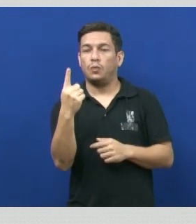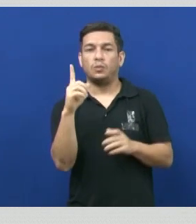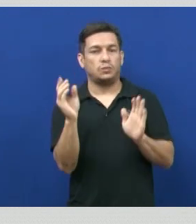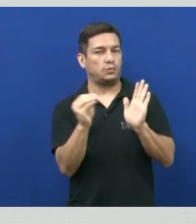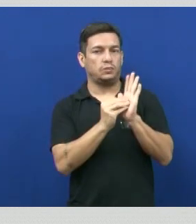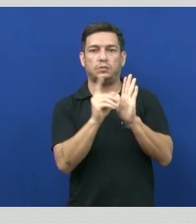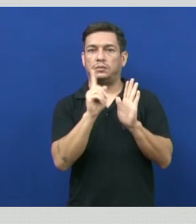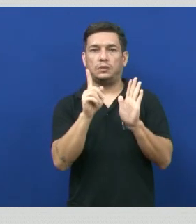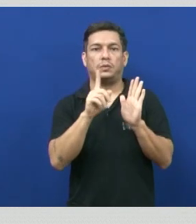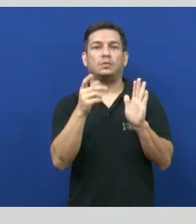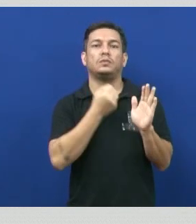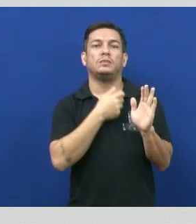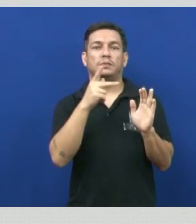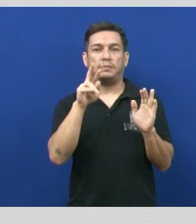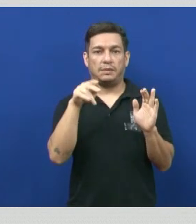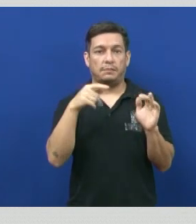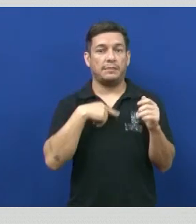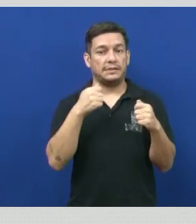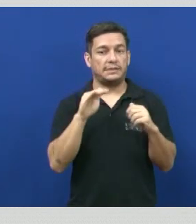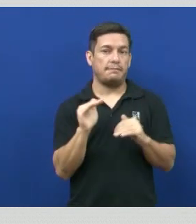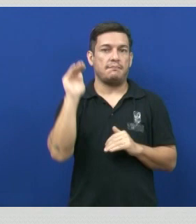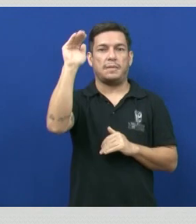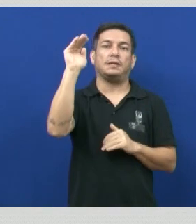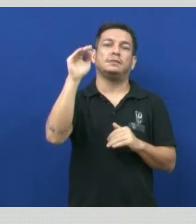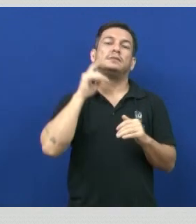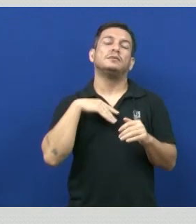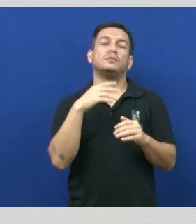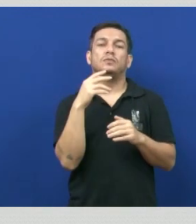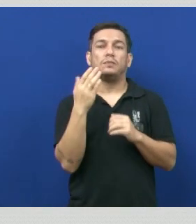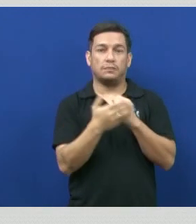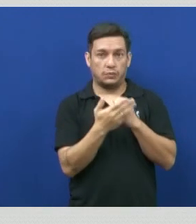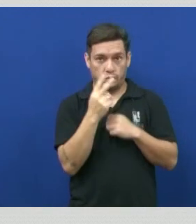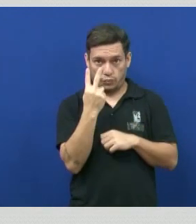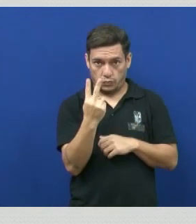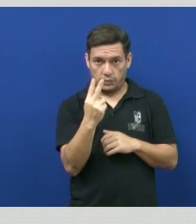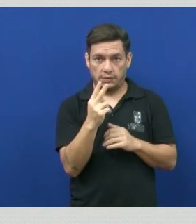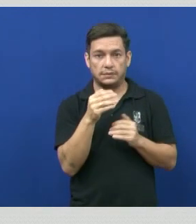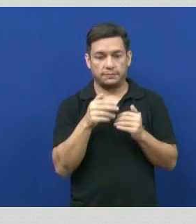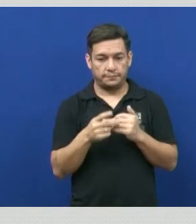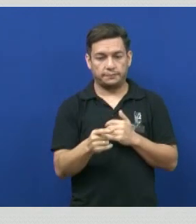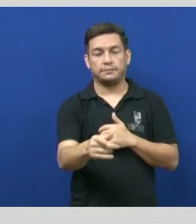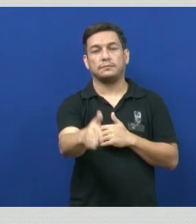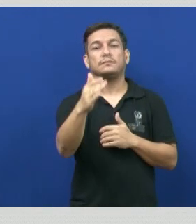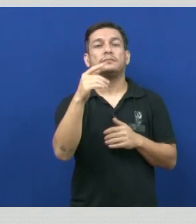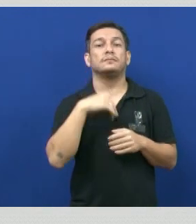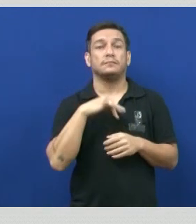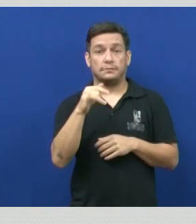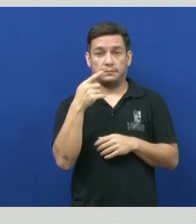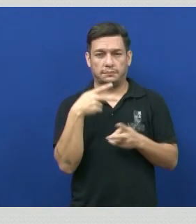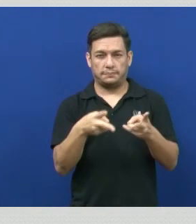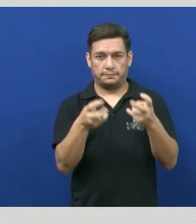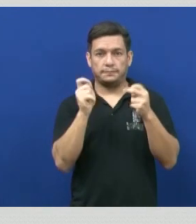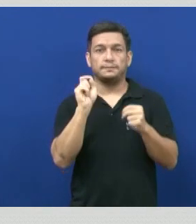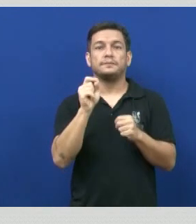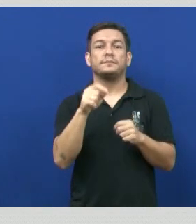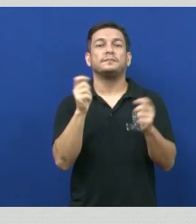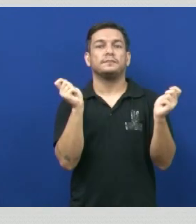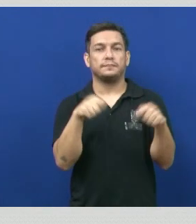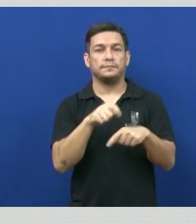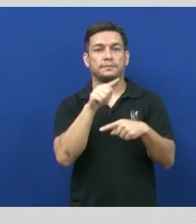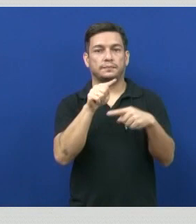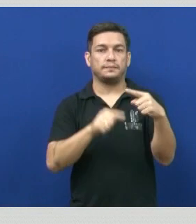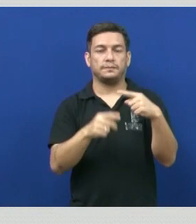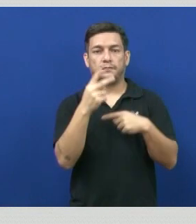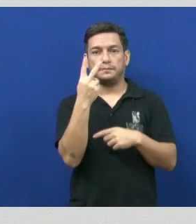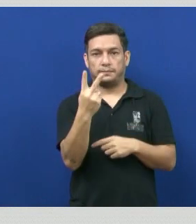de número primo, ele tem que ser maior do que 1. Então, a partir do 2 para cima, se eu observo que ele só pode ser dividido